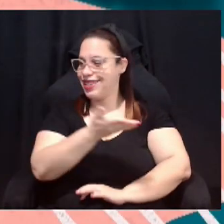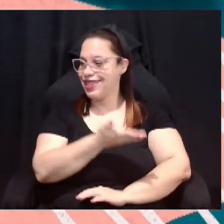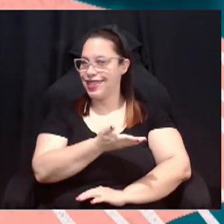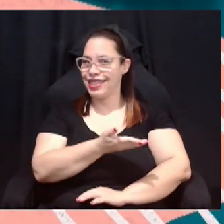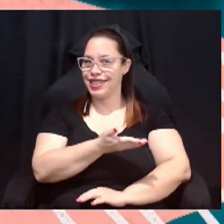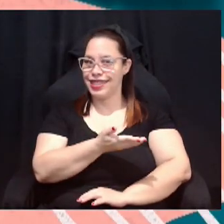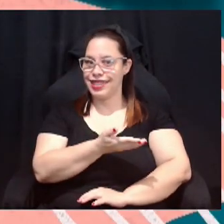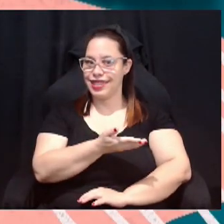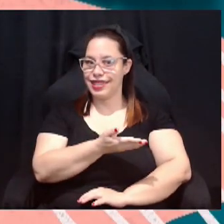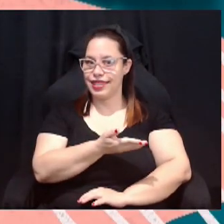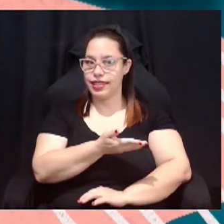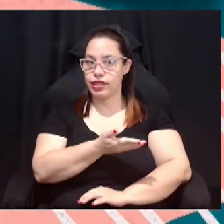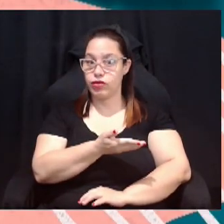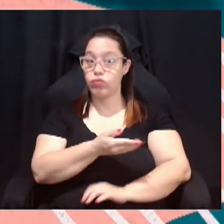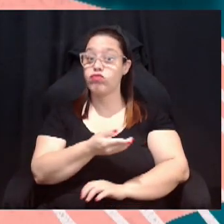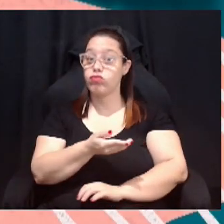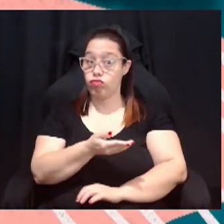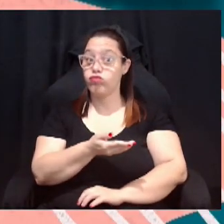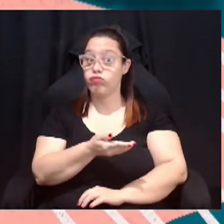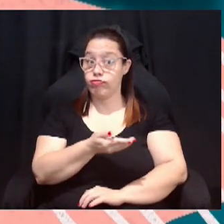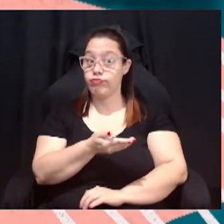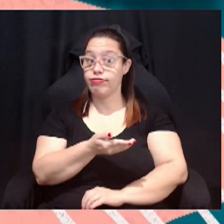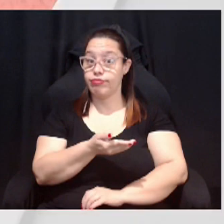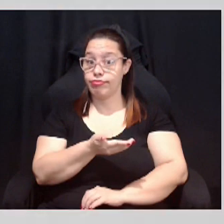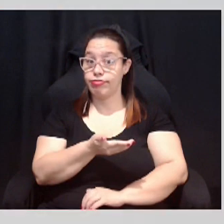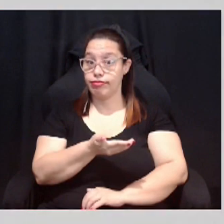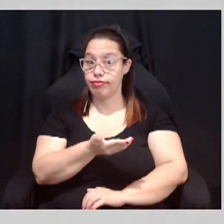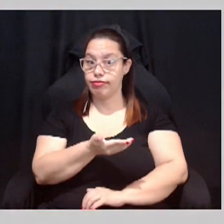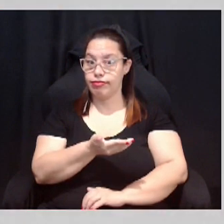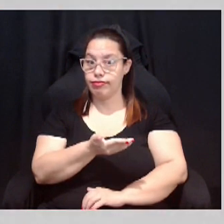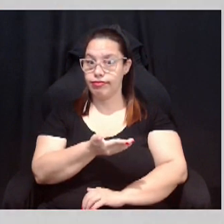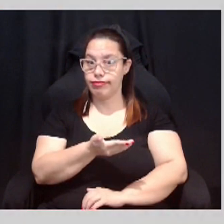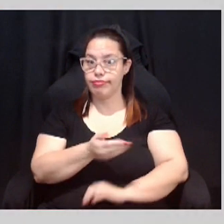Para fazer o chaveiro de macramê, você vai precisar de